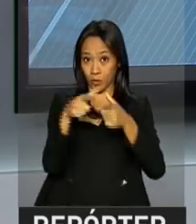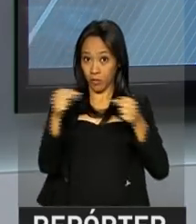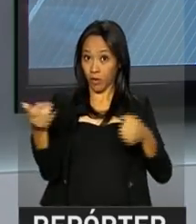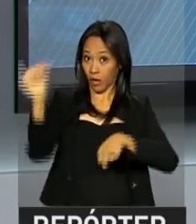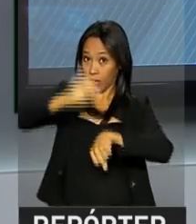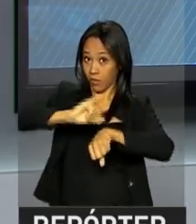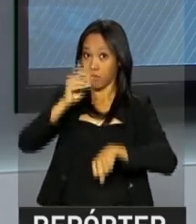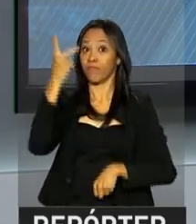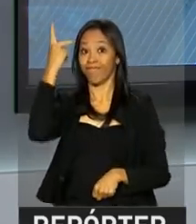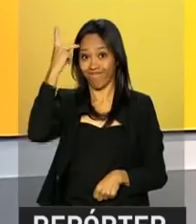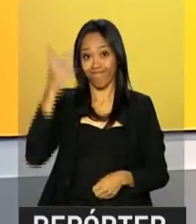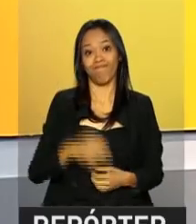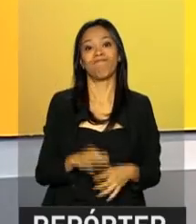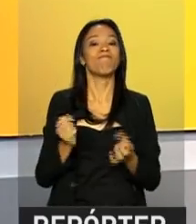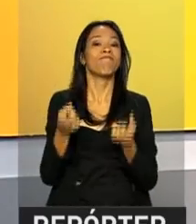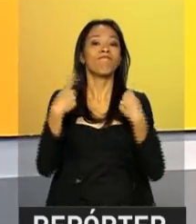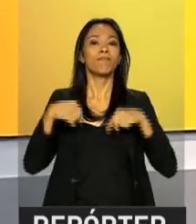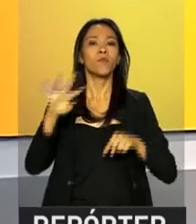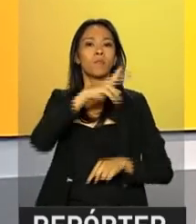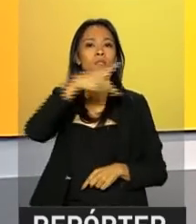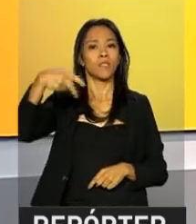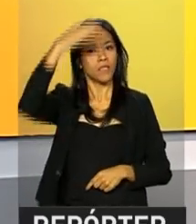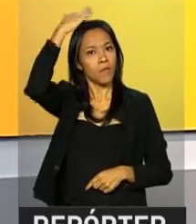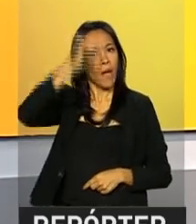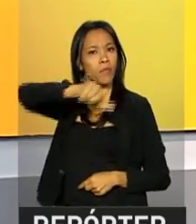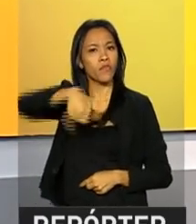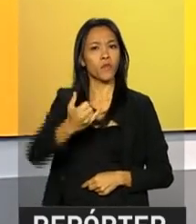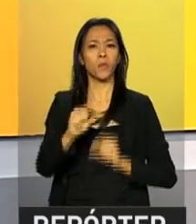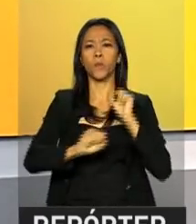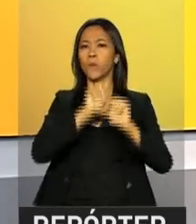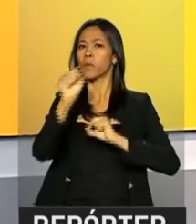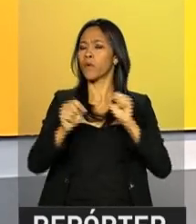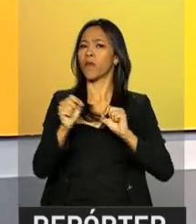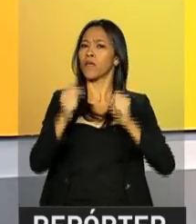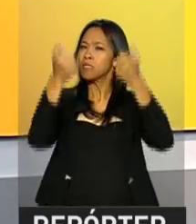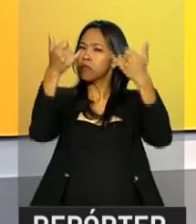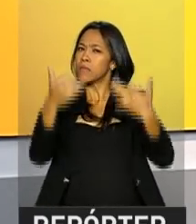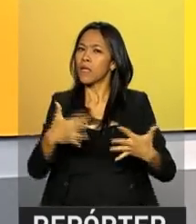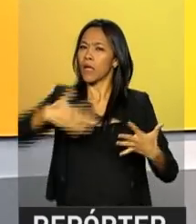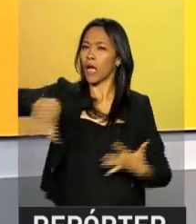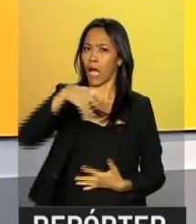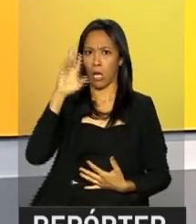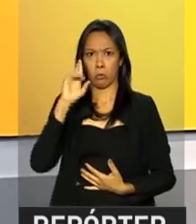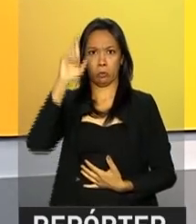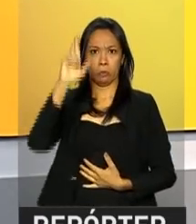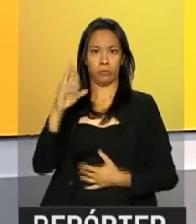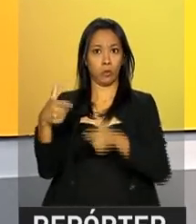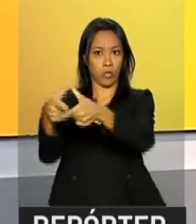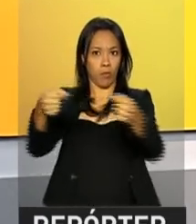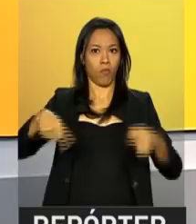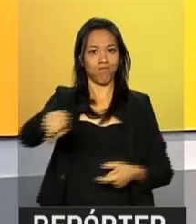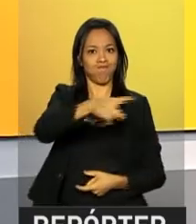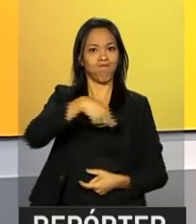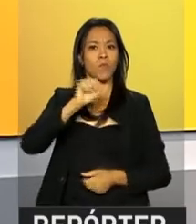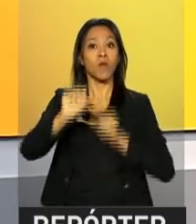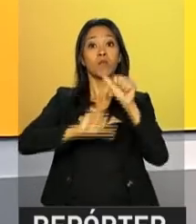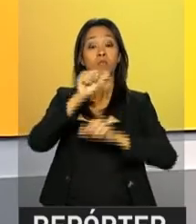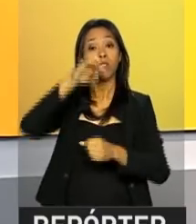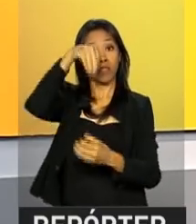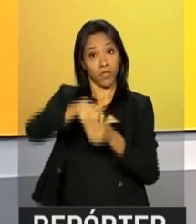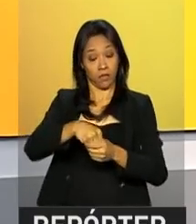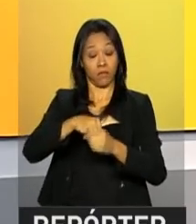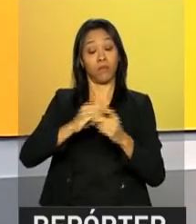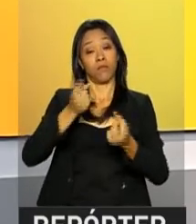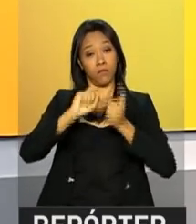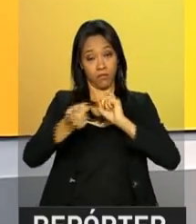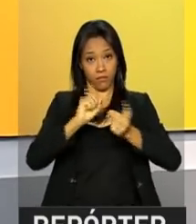na capital paulista. Temer aproveitou a ocasião para falar às autoridades japonesas sobre as reformas que o